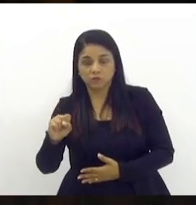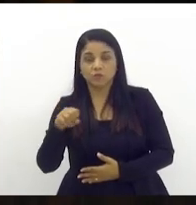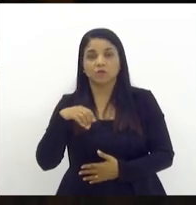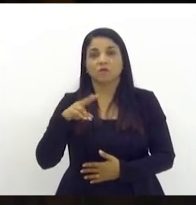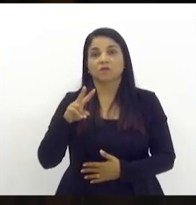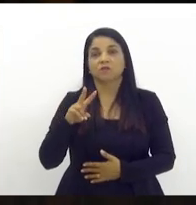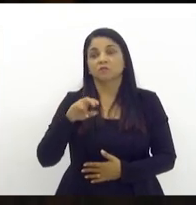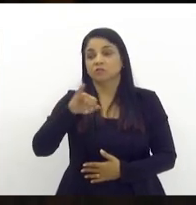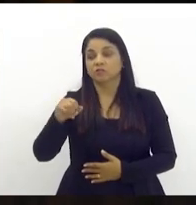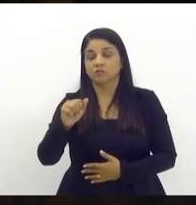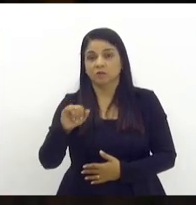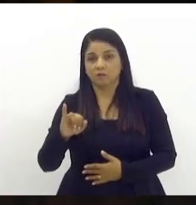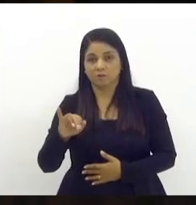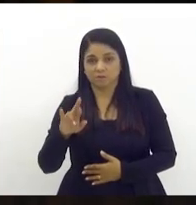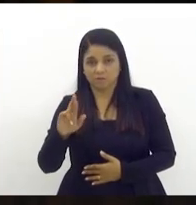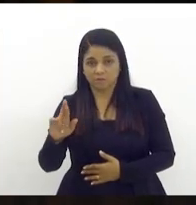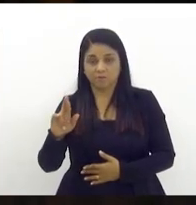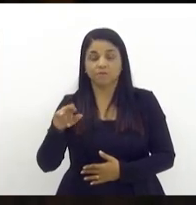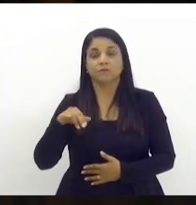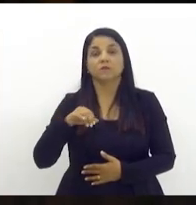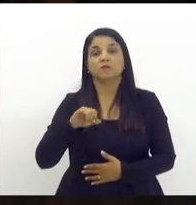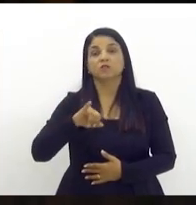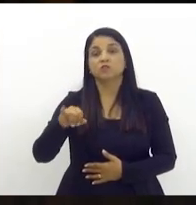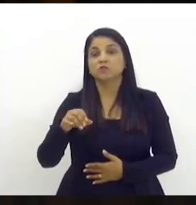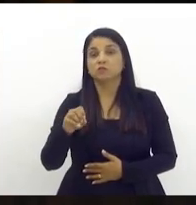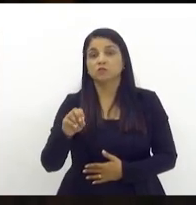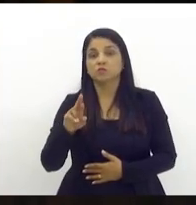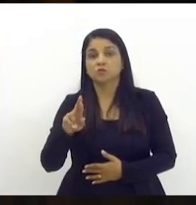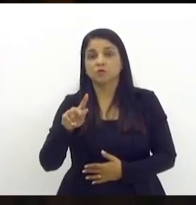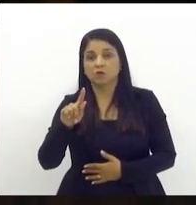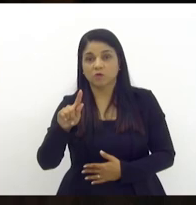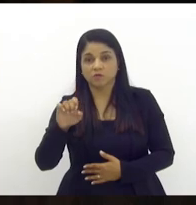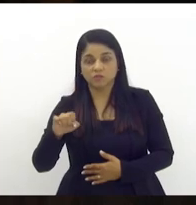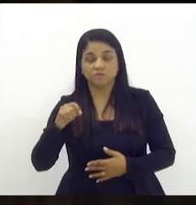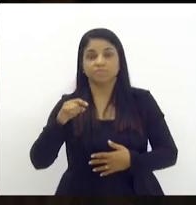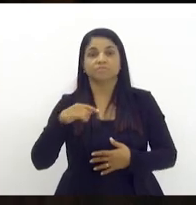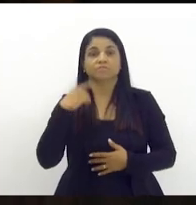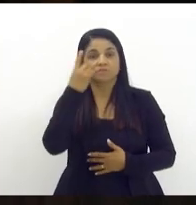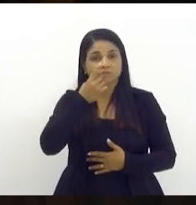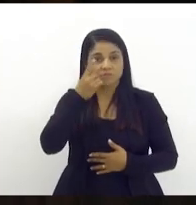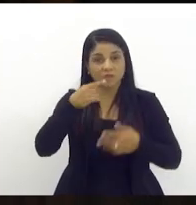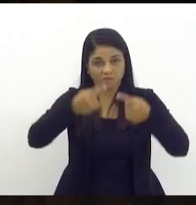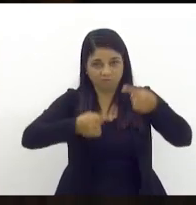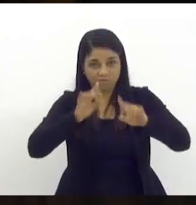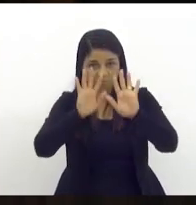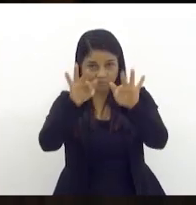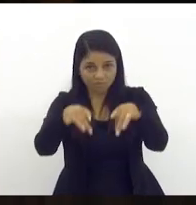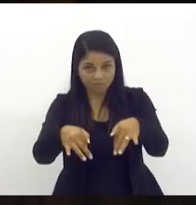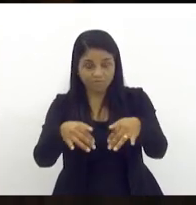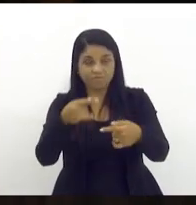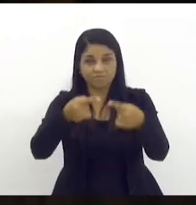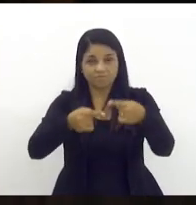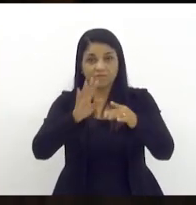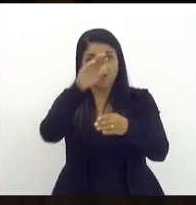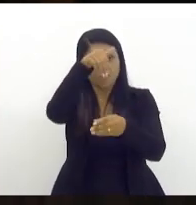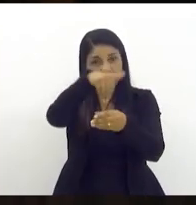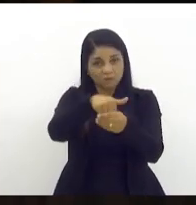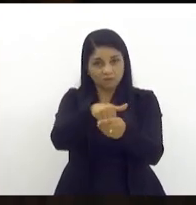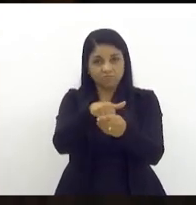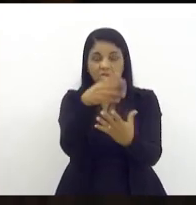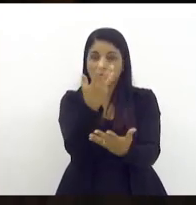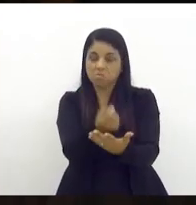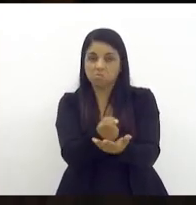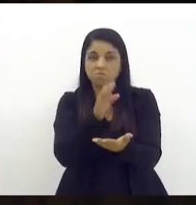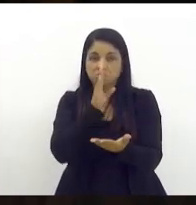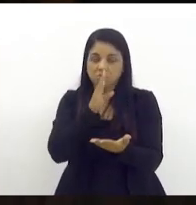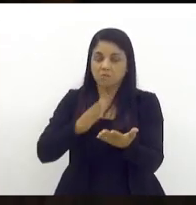Oliveira e Jorge Felipe Neto. Em discussão, não havendo quem queira discutir, encerrada a discussão. Em votação, senhores que